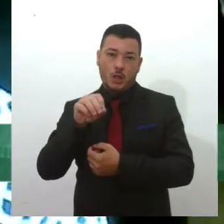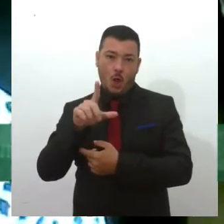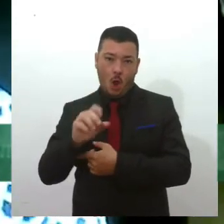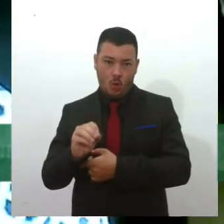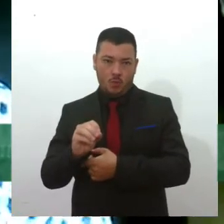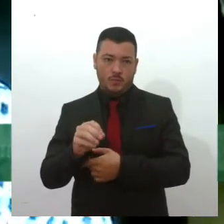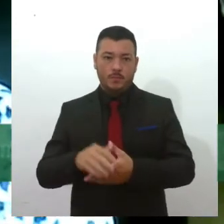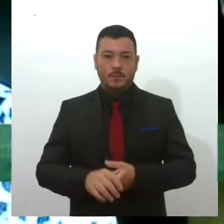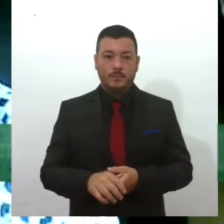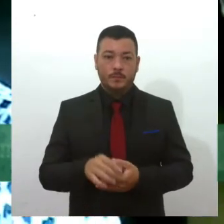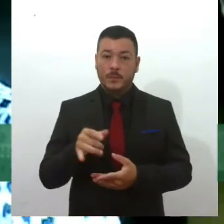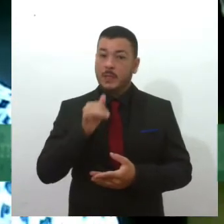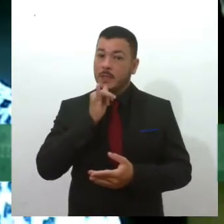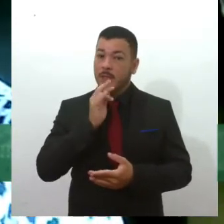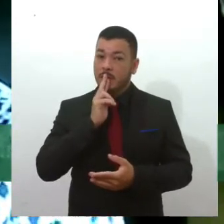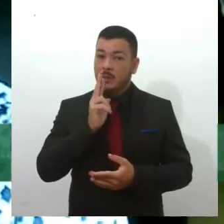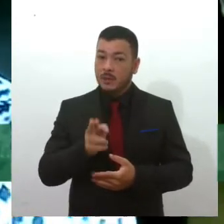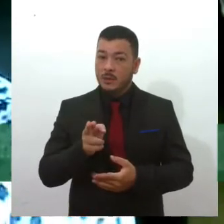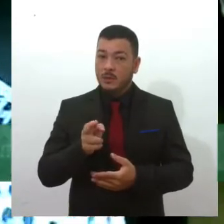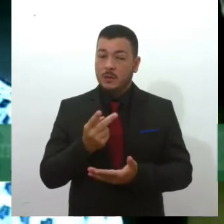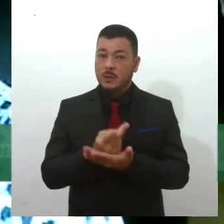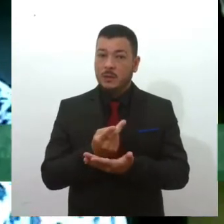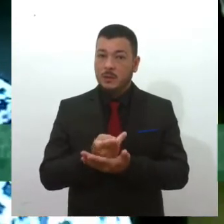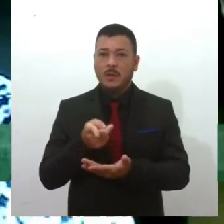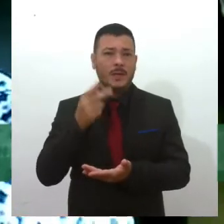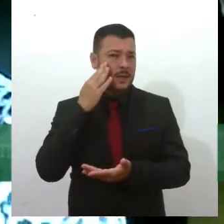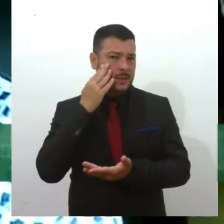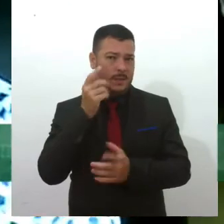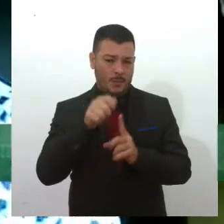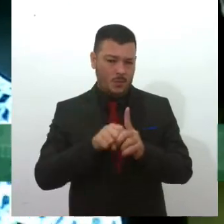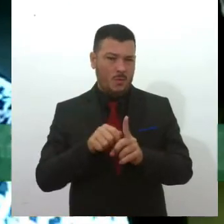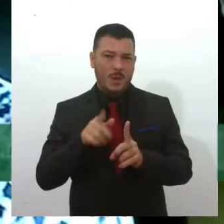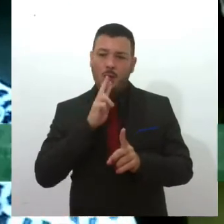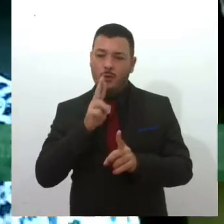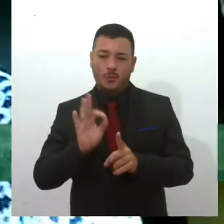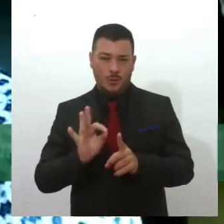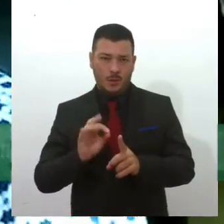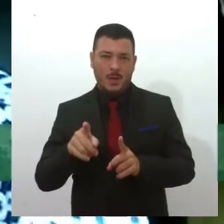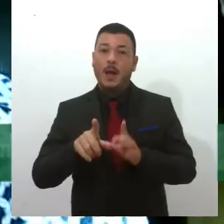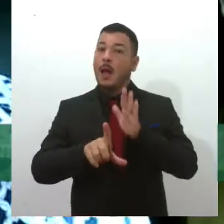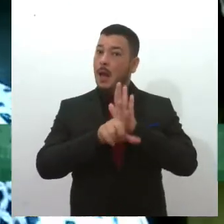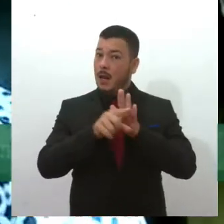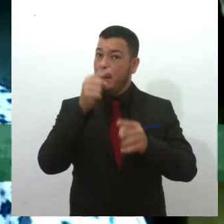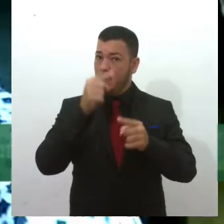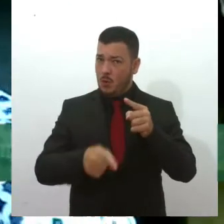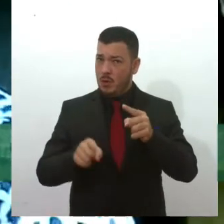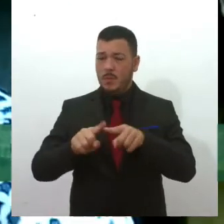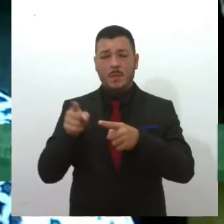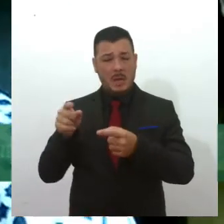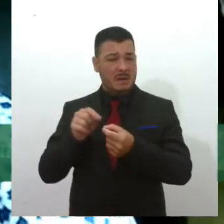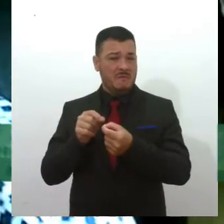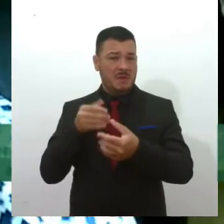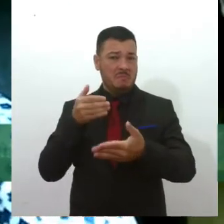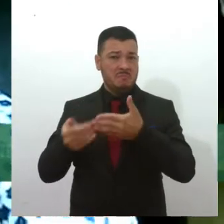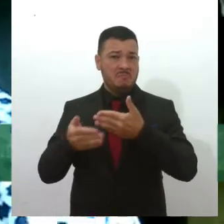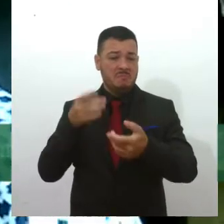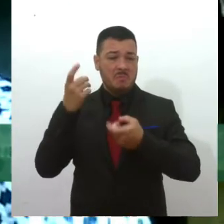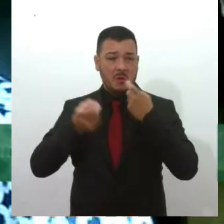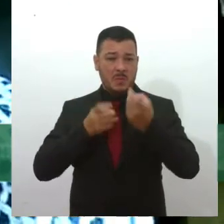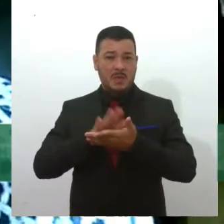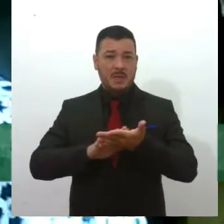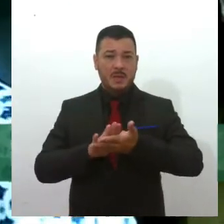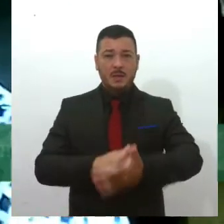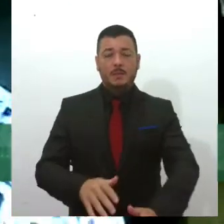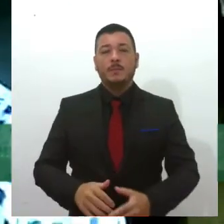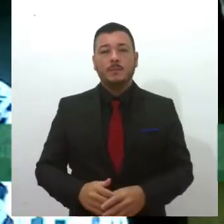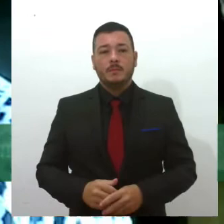Você não responde um pedido em 30 dias, ele sabe que está errado, sabe que a lei proíbe e faz assim mesmo. Isso é tudo bem,